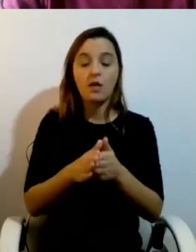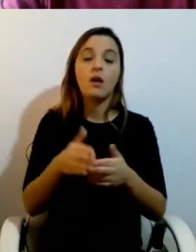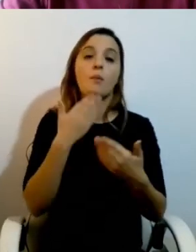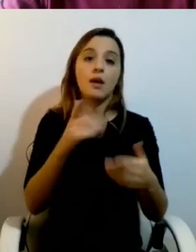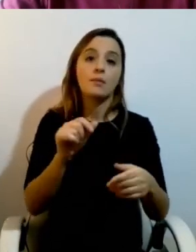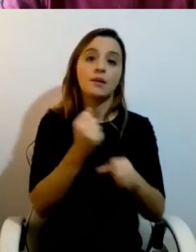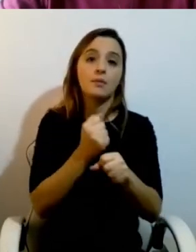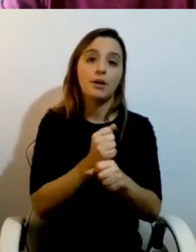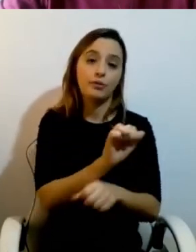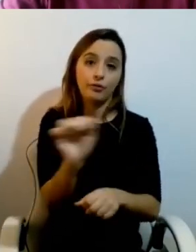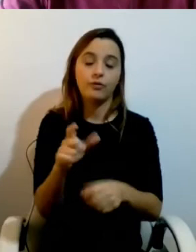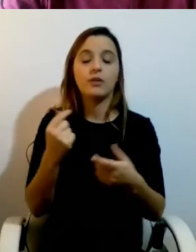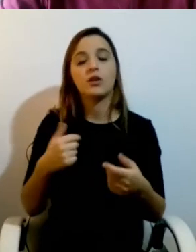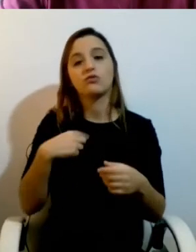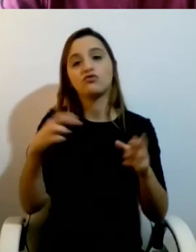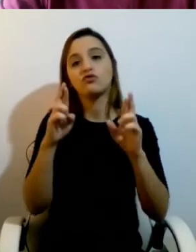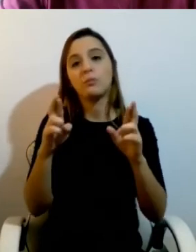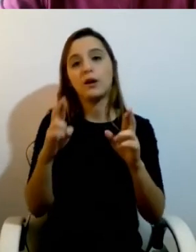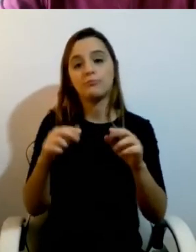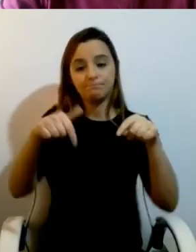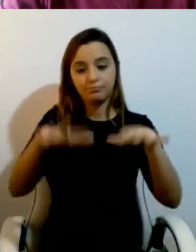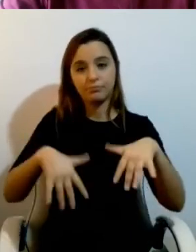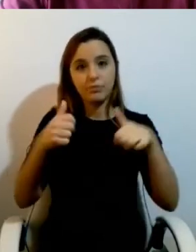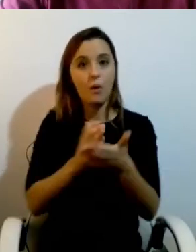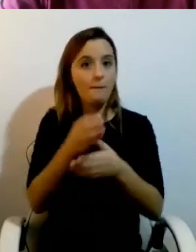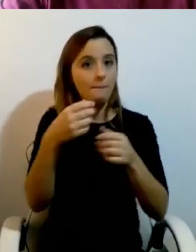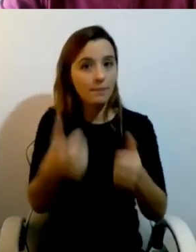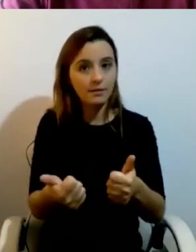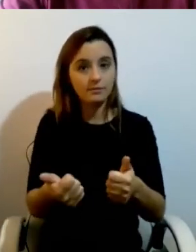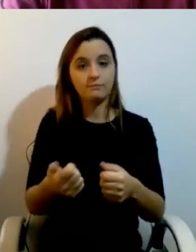o maior sucesso para o vosso evento, do qual gostaríamos imenso de ter